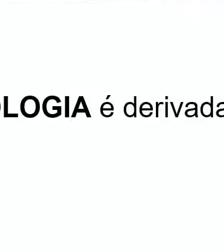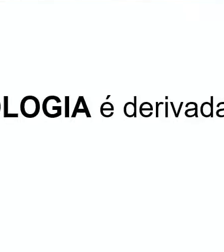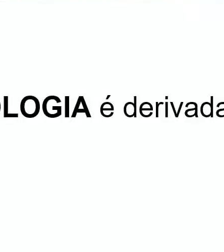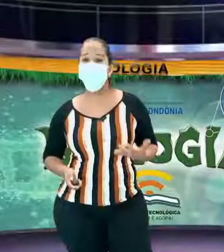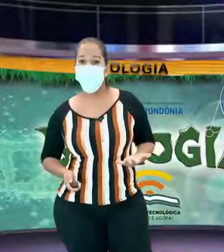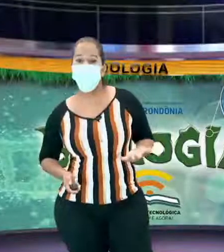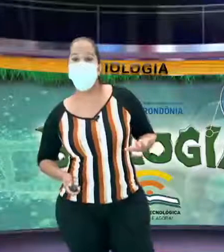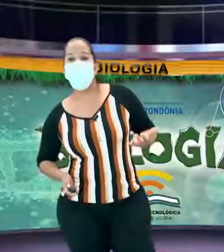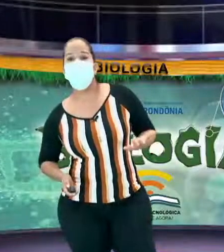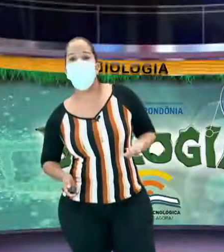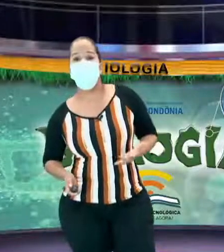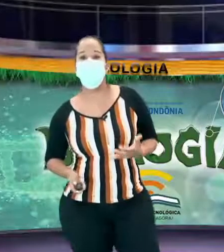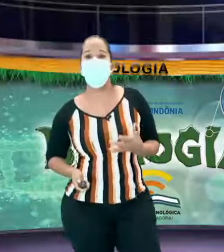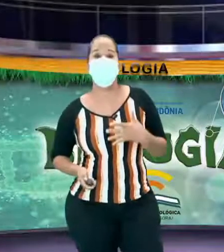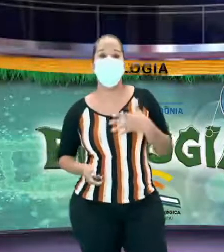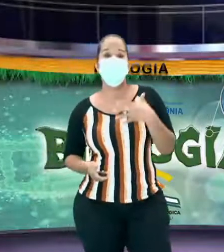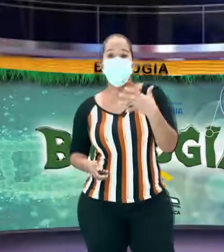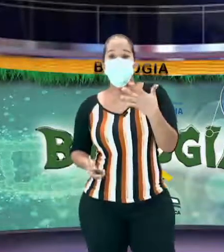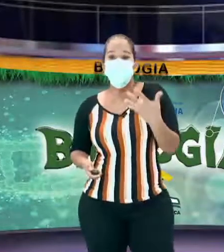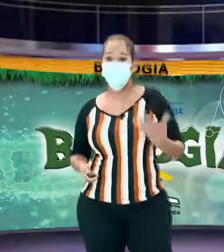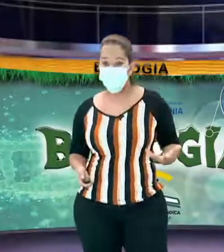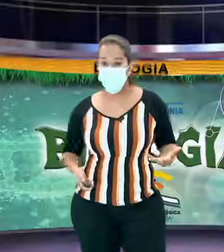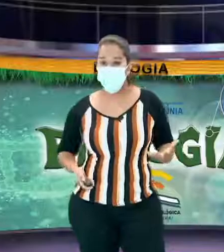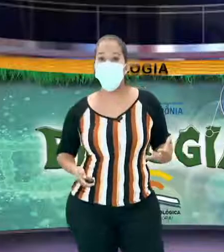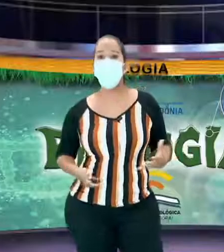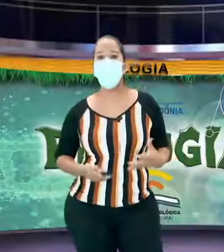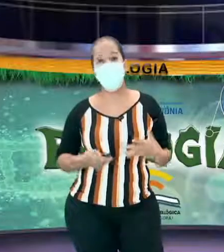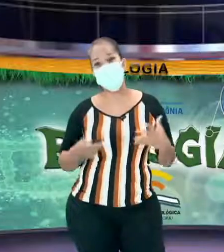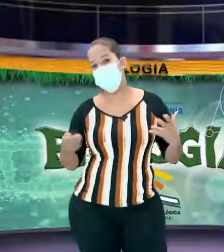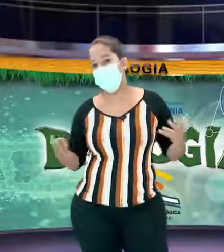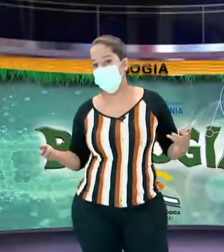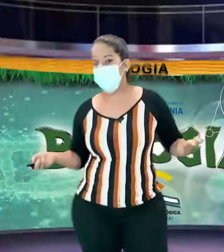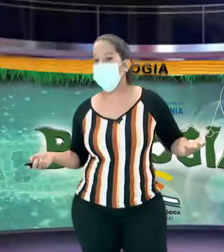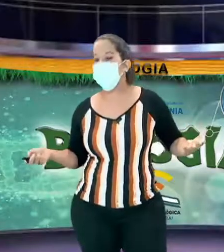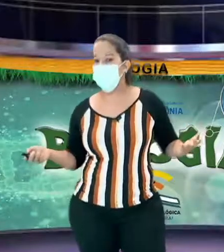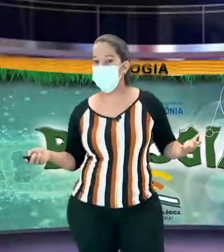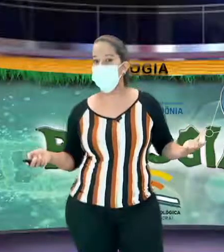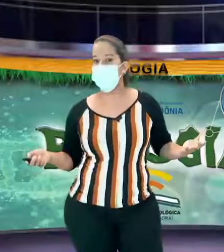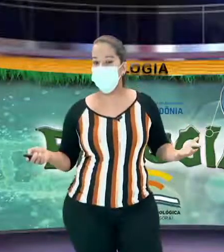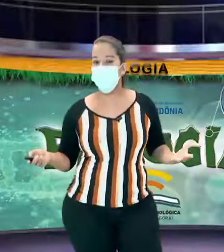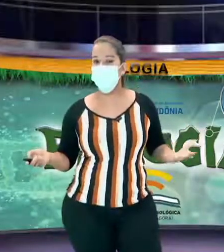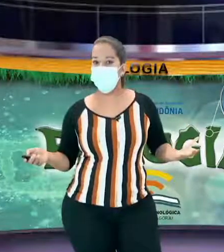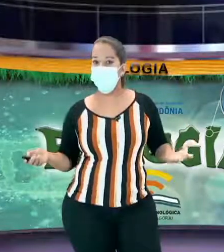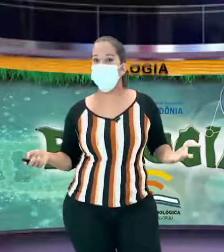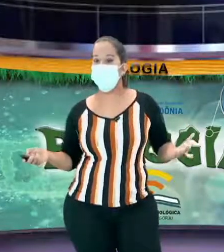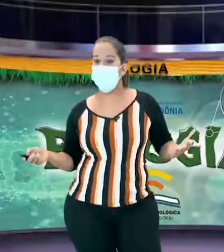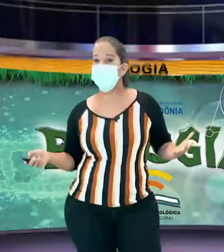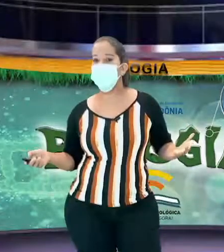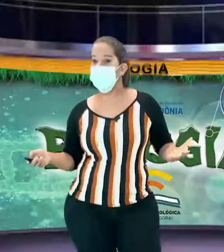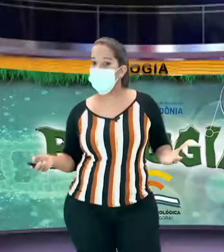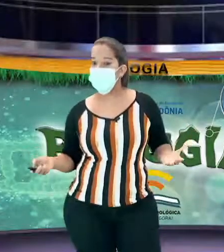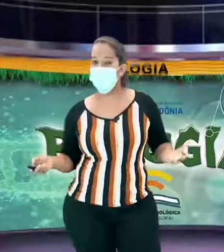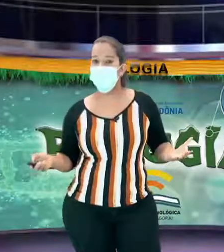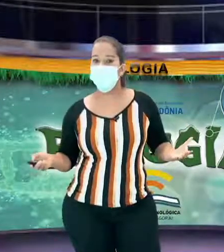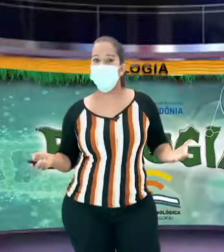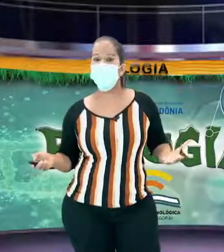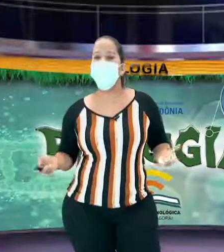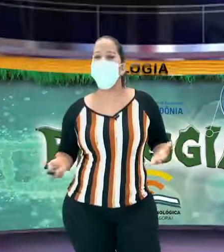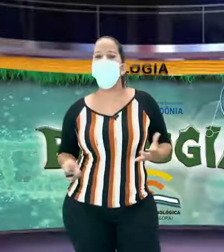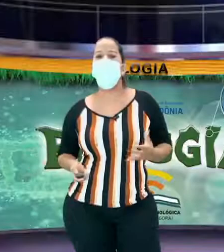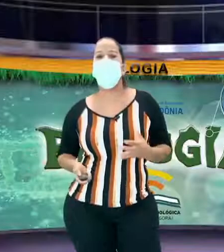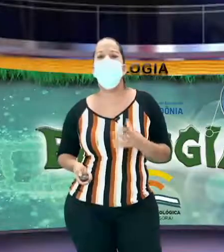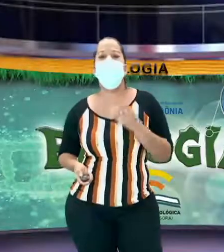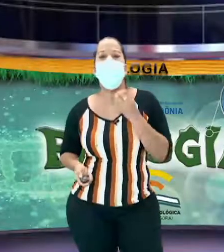uma área que tem um estudo muito abrangente e a gente, nessa aula de hoje, vai falar sobre isso,